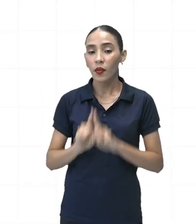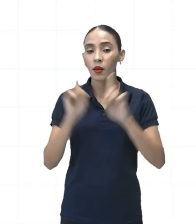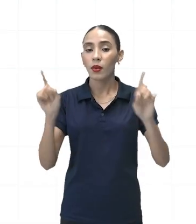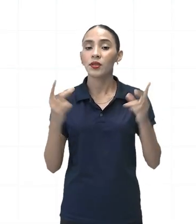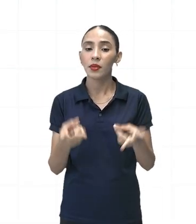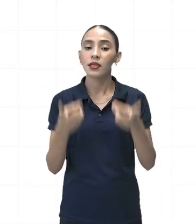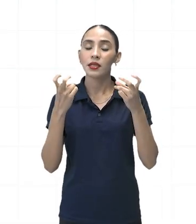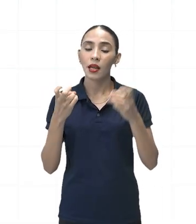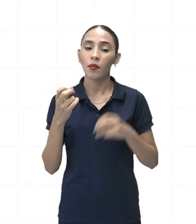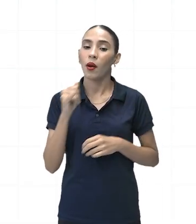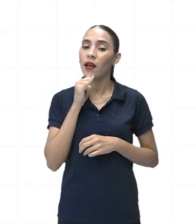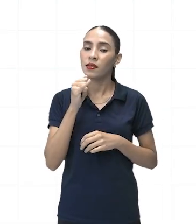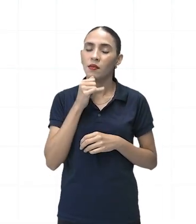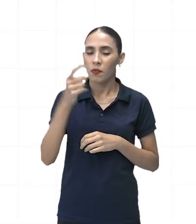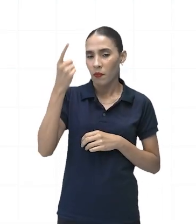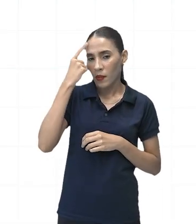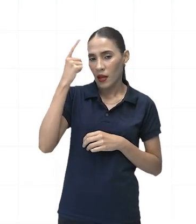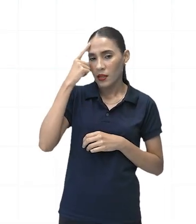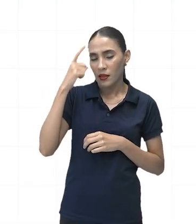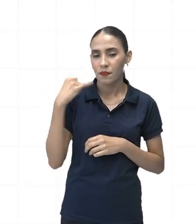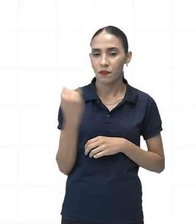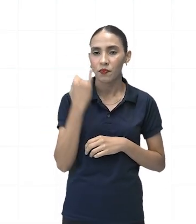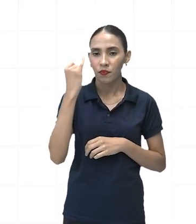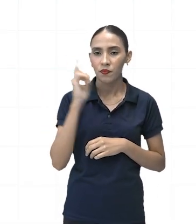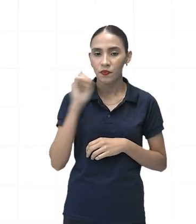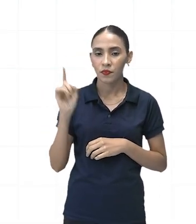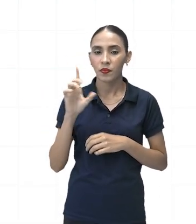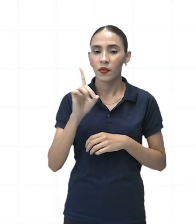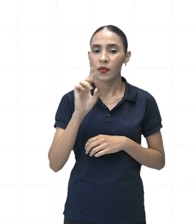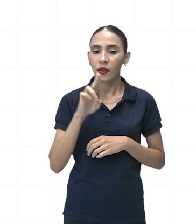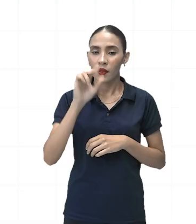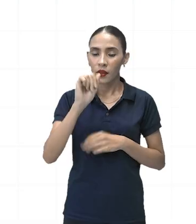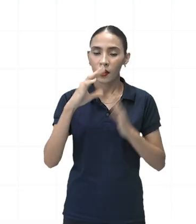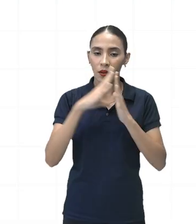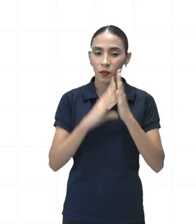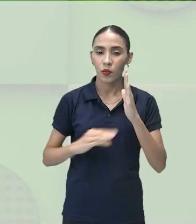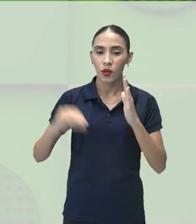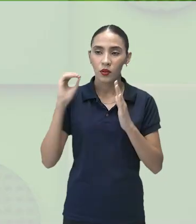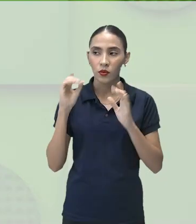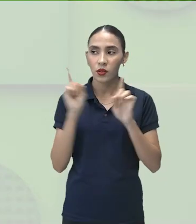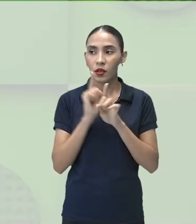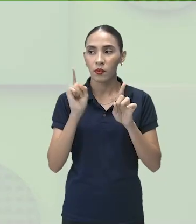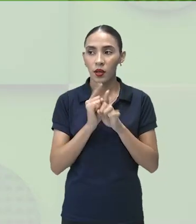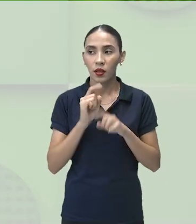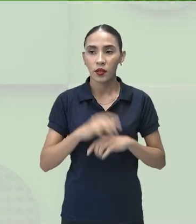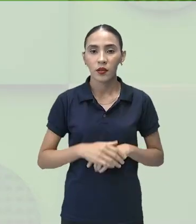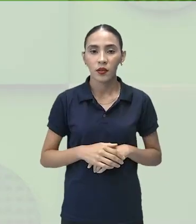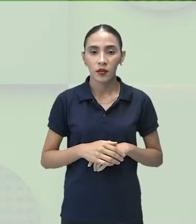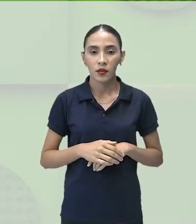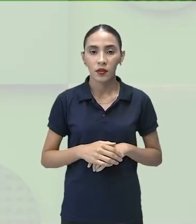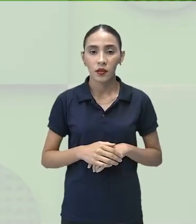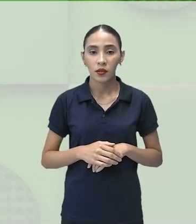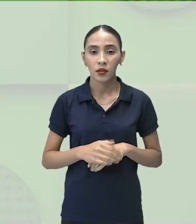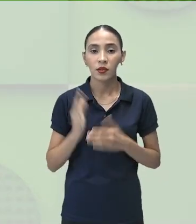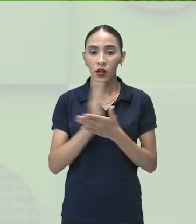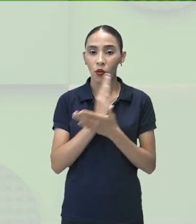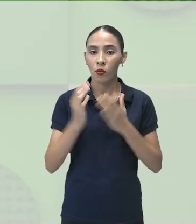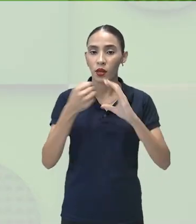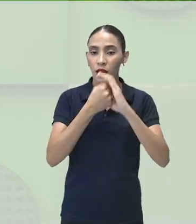vejam só, pensa comigo um detalhe importante com relação a DNA, mutações e aparecimento de